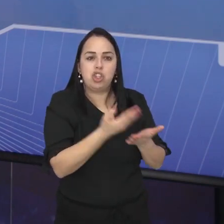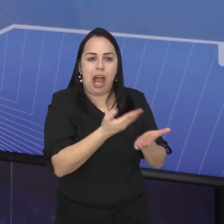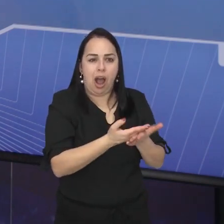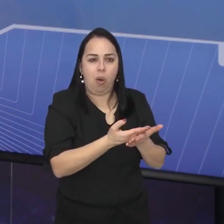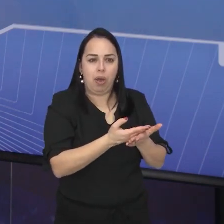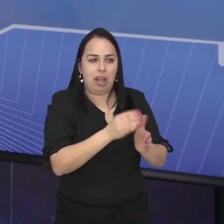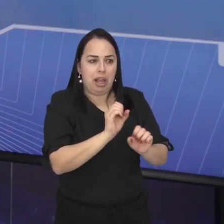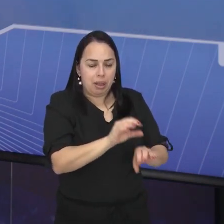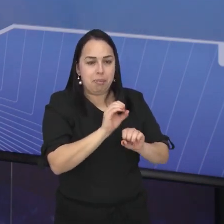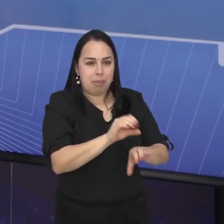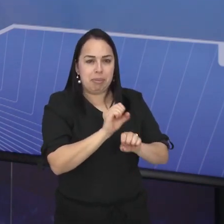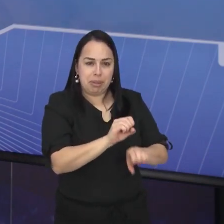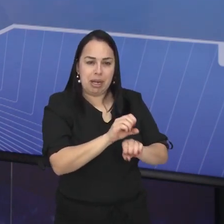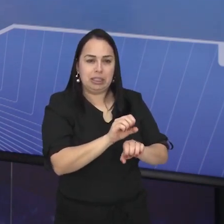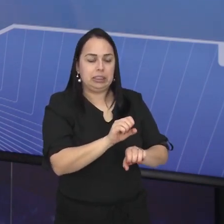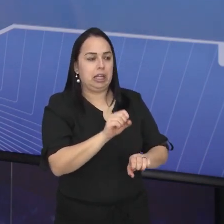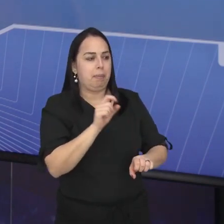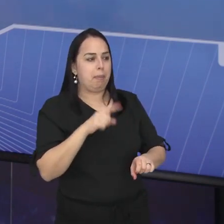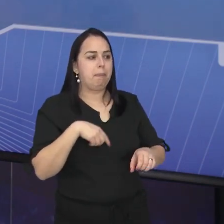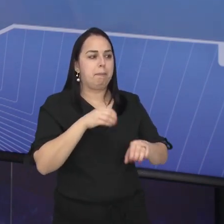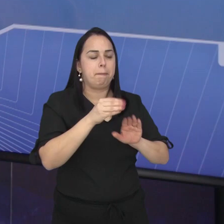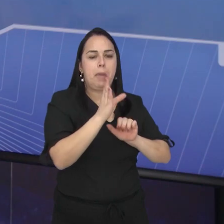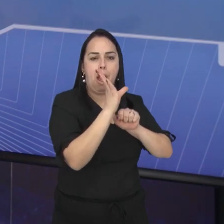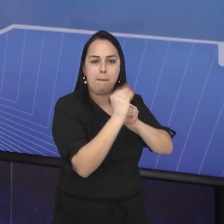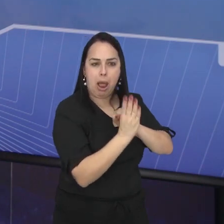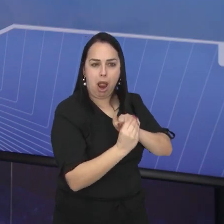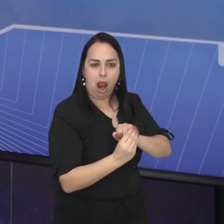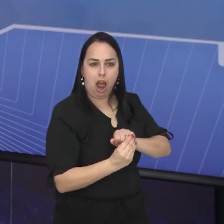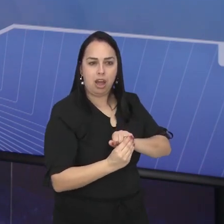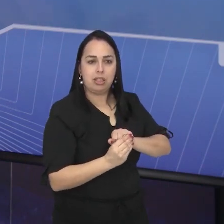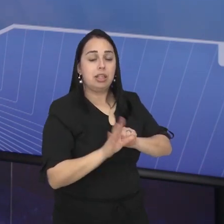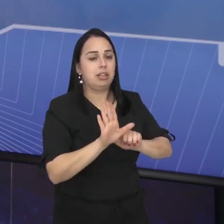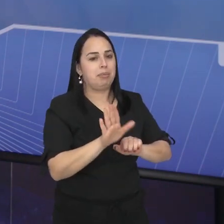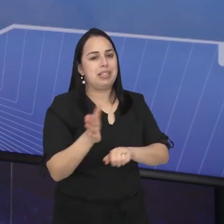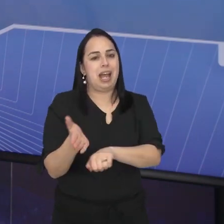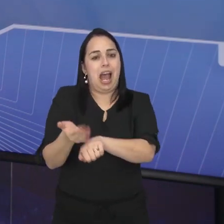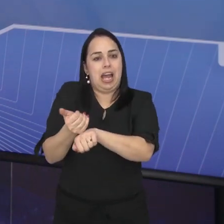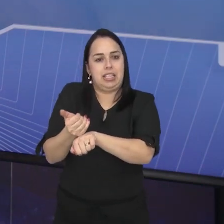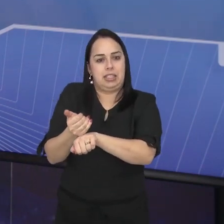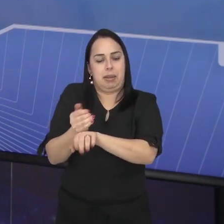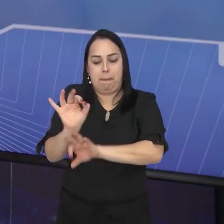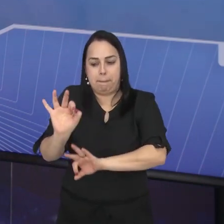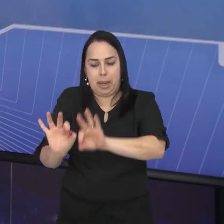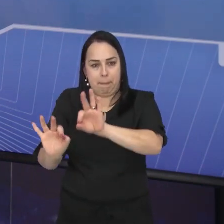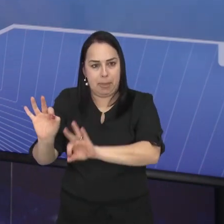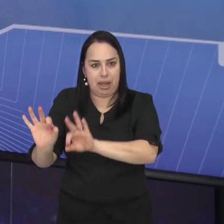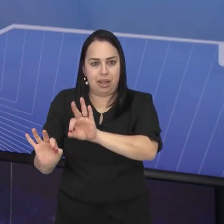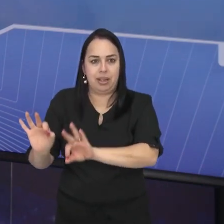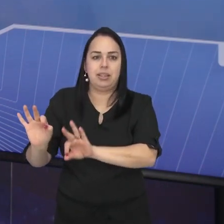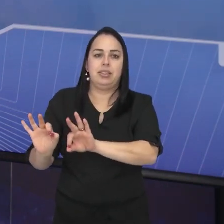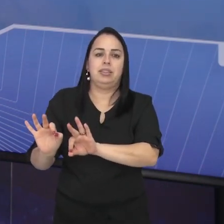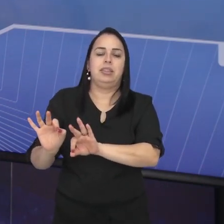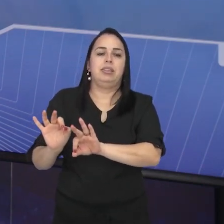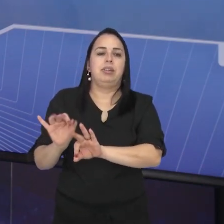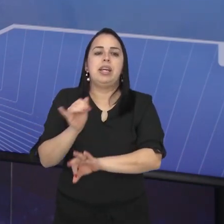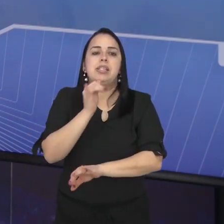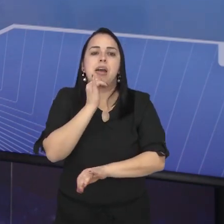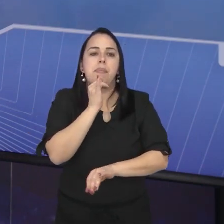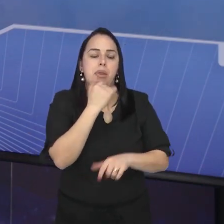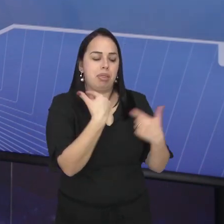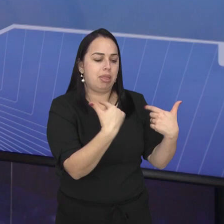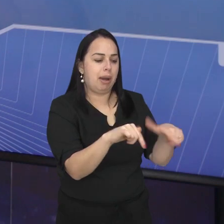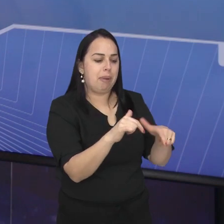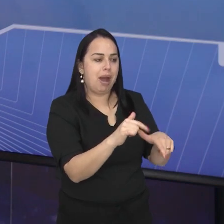de sala de aula, né, que fica ali, né, dando os conteúdos. Ele também prepara isso fora do período do